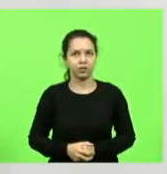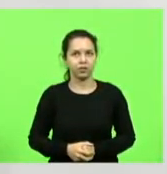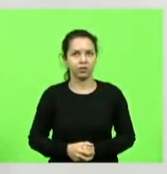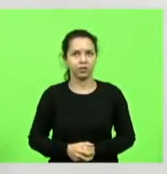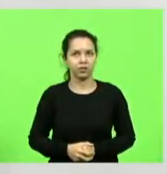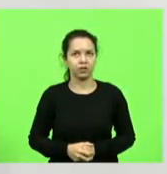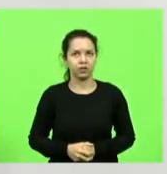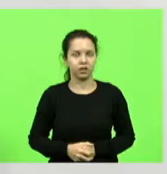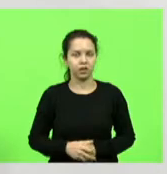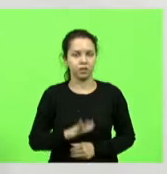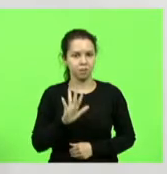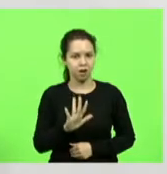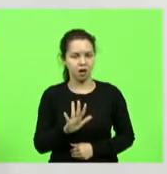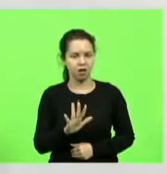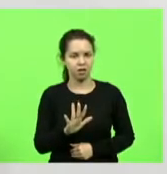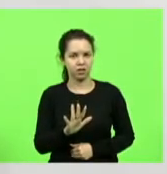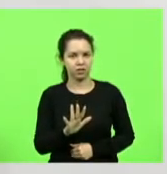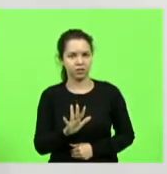Agora,